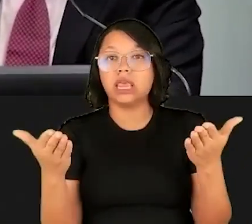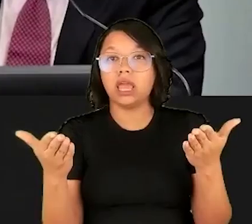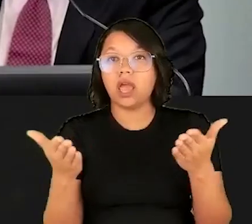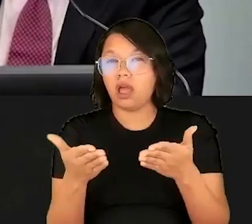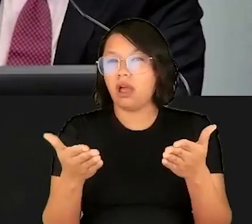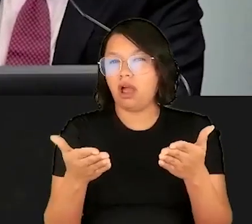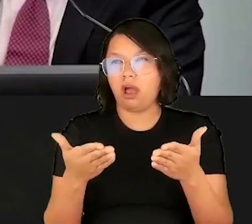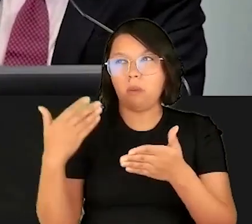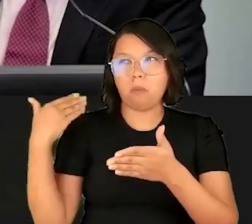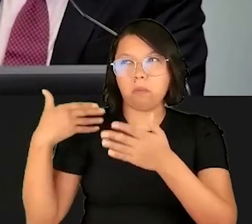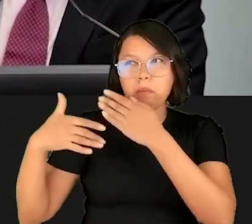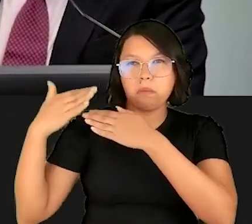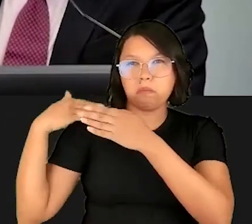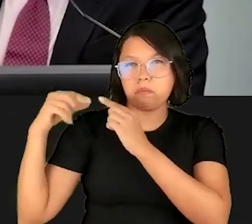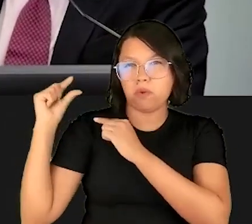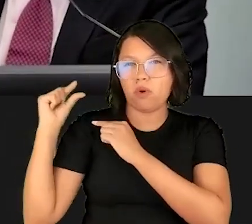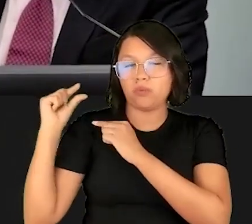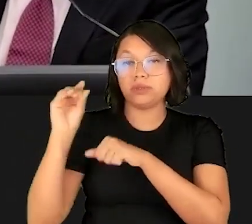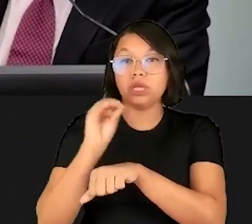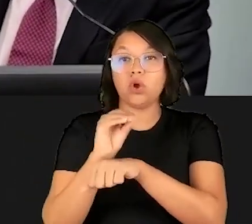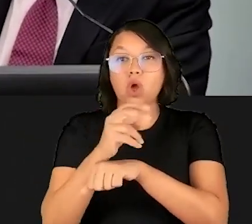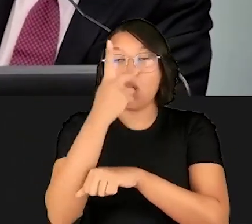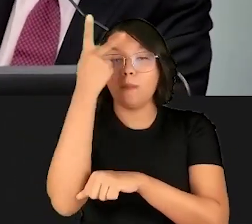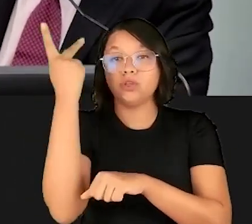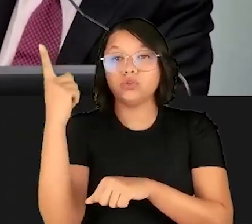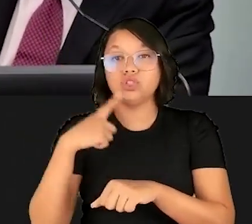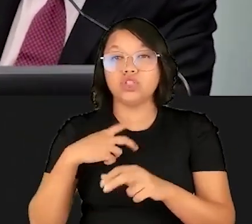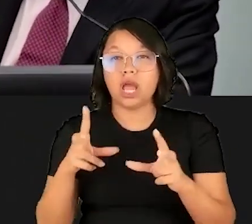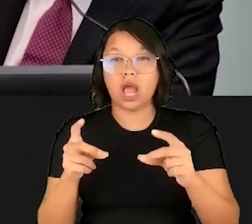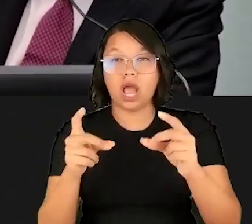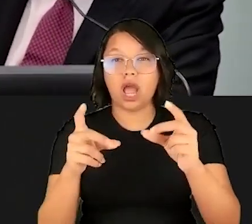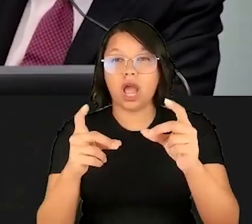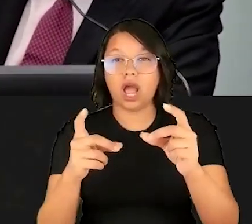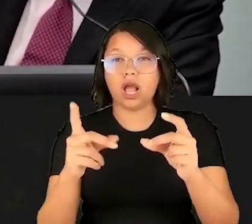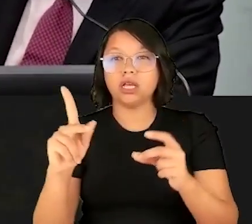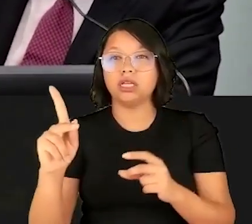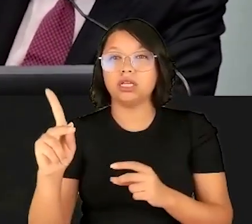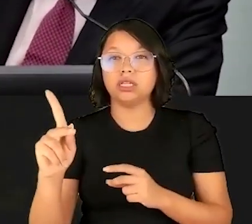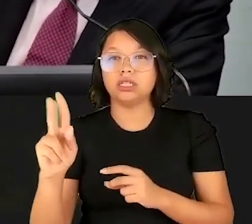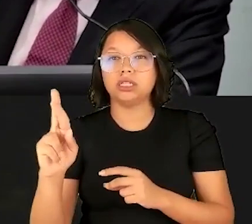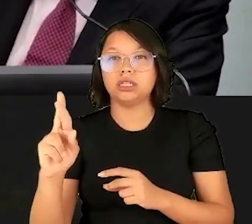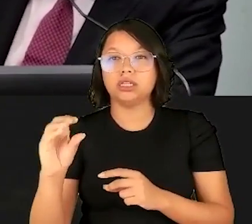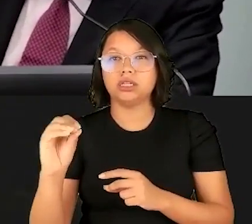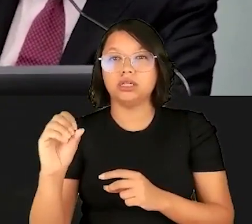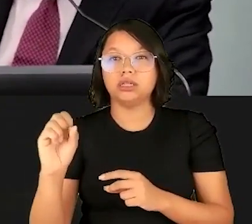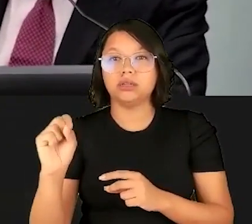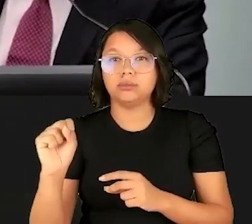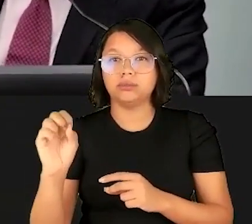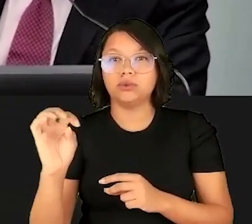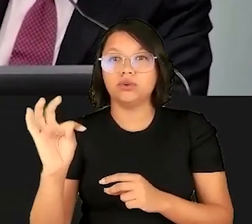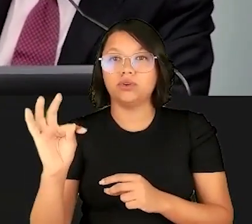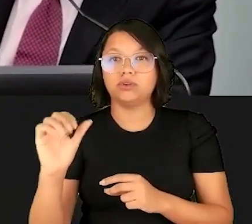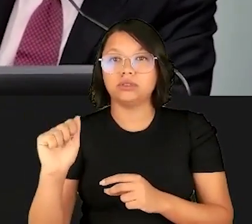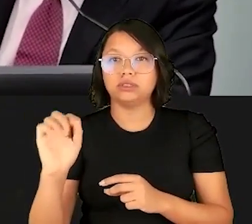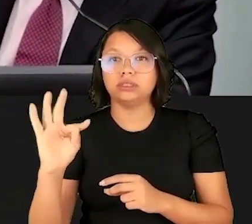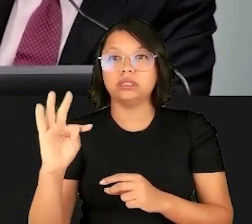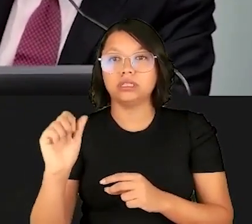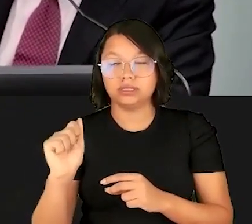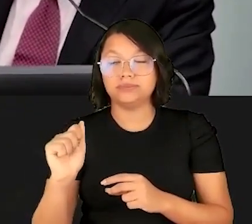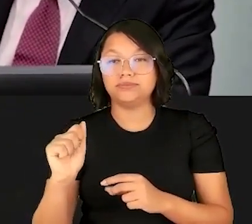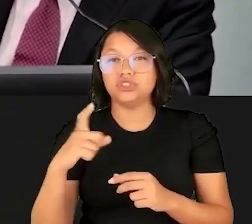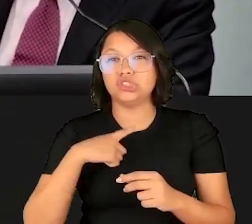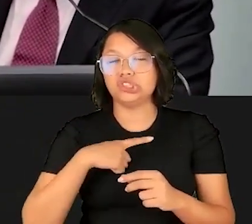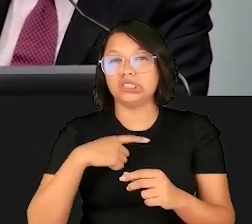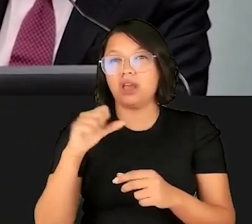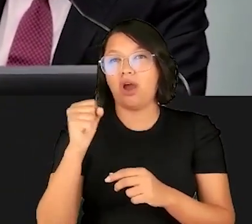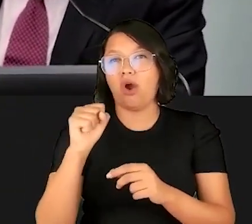ia tratar um paciente com câncer de próstata, você tinha que tratar esse paciente por 8 semanas contínuas de radioterapia. Já existem equipamentos